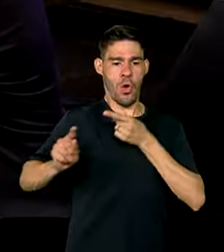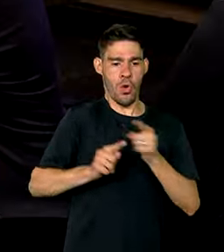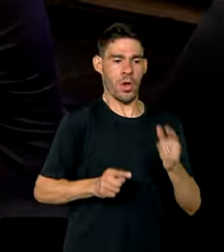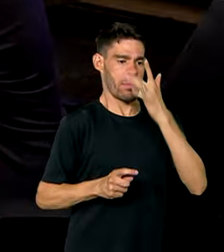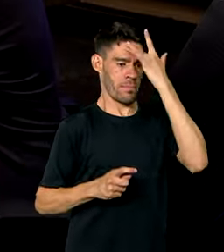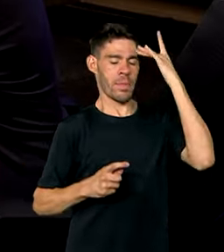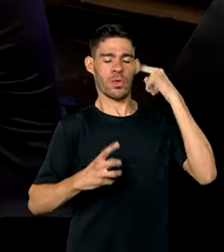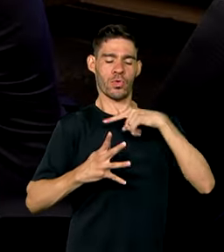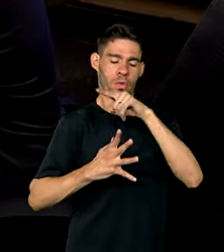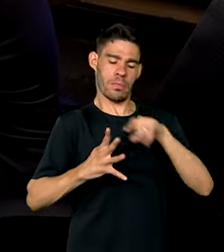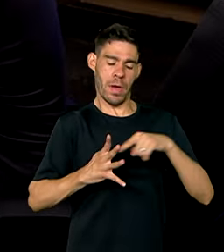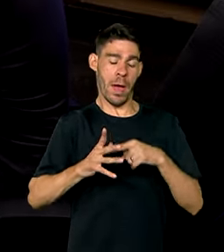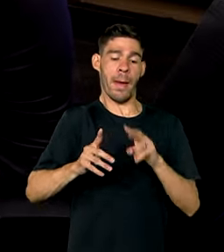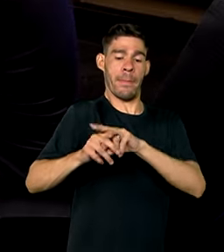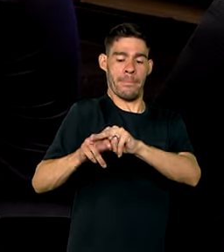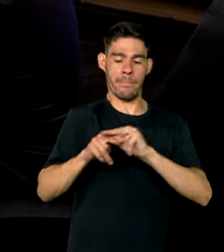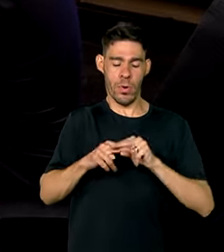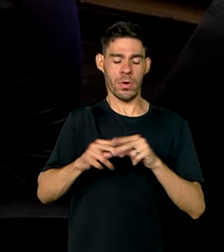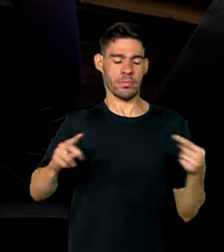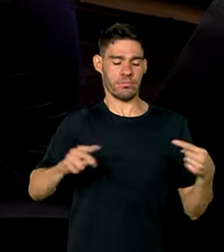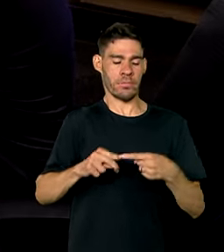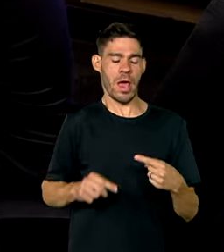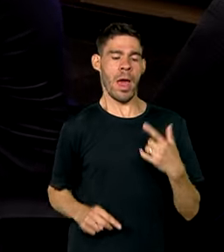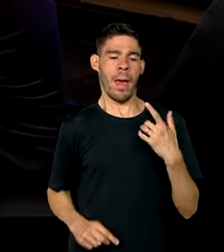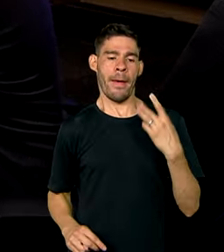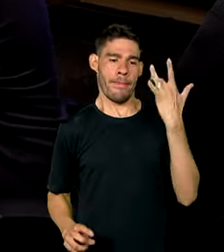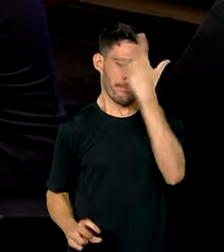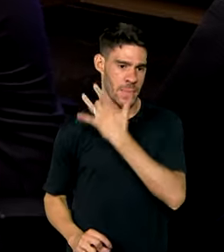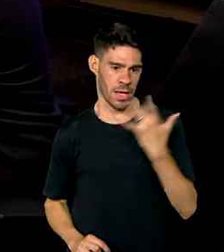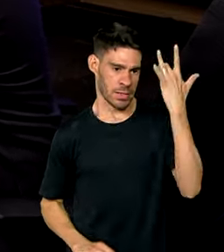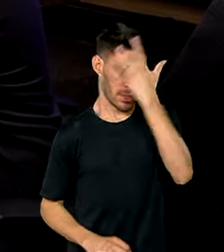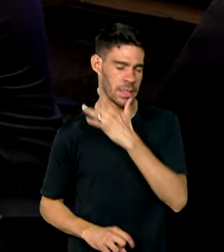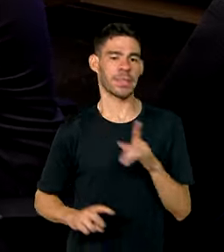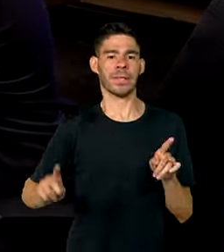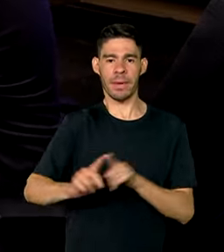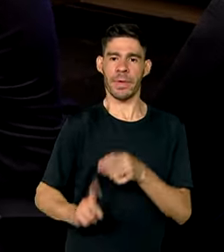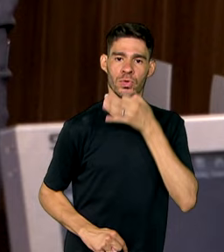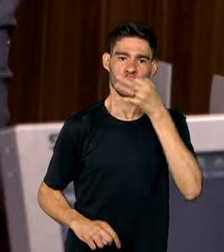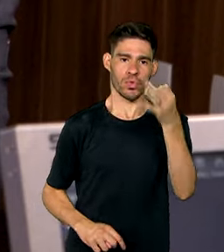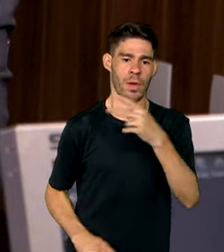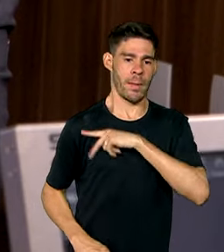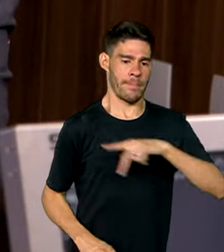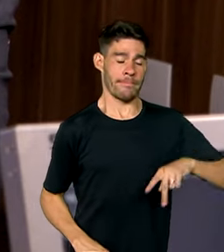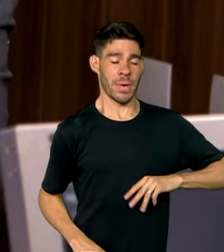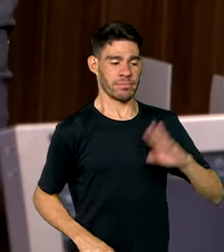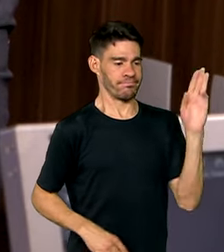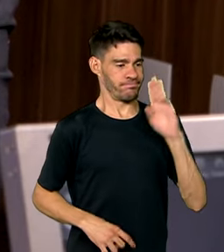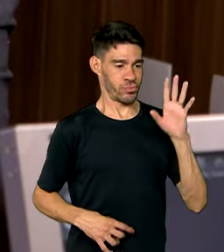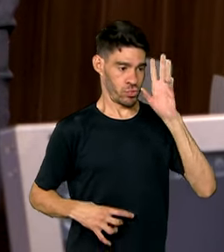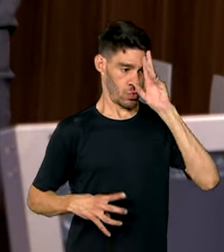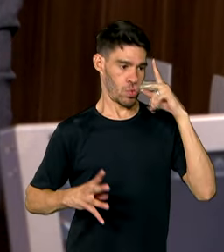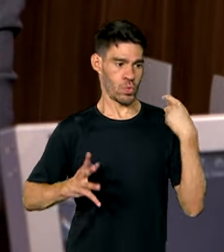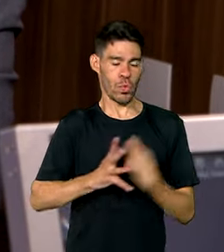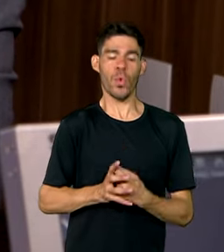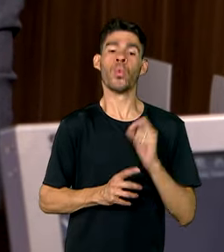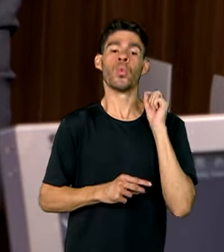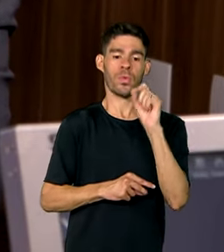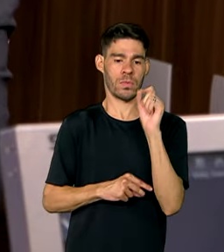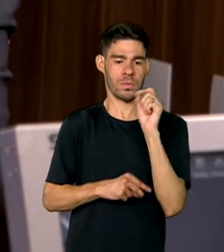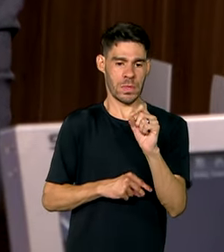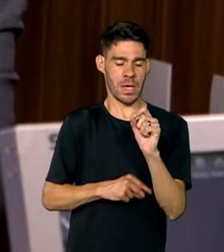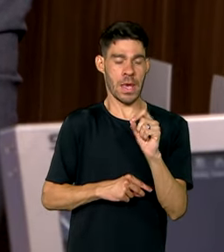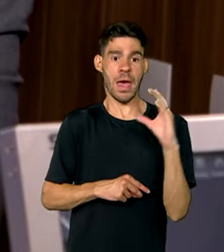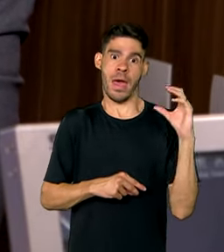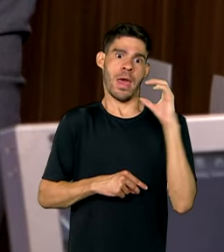por isso, alinhado com o ministro Haddad e por recomendação, inclusive, do presidente Lula, a gente resolveu intensificar